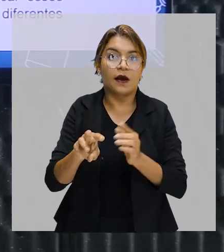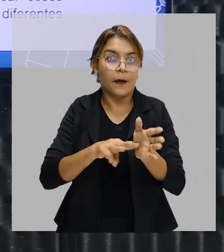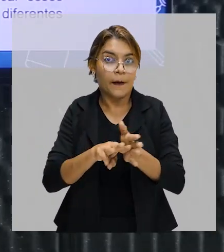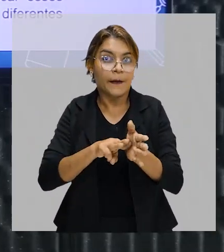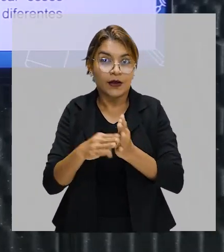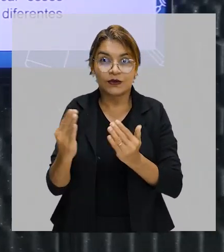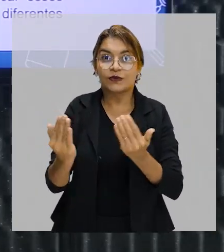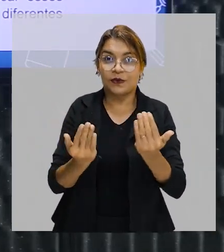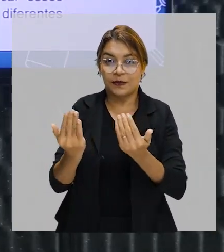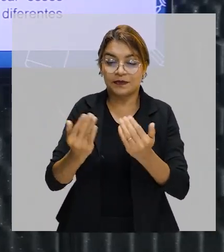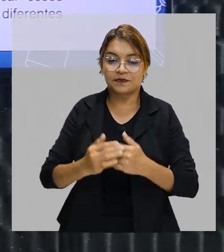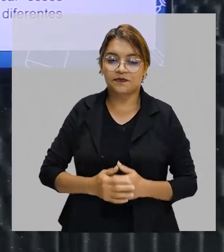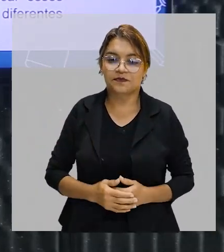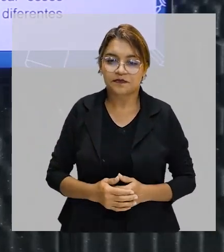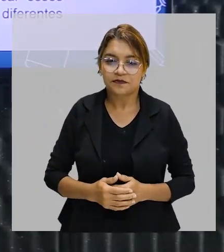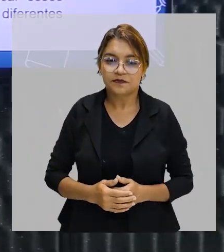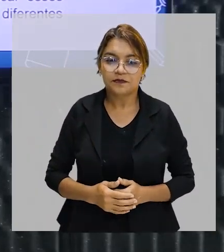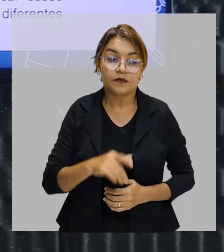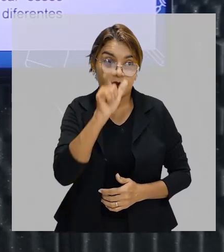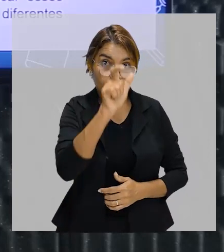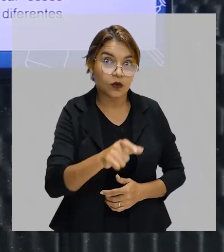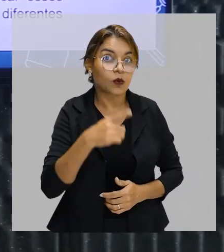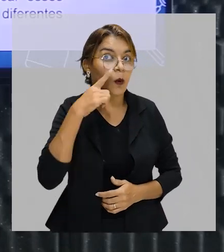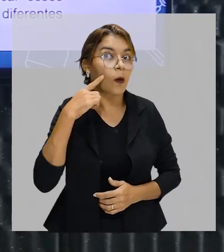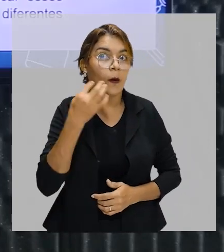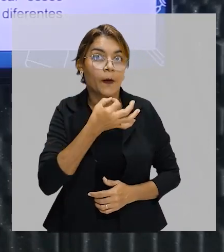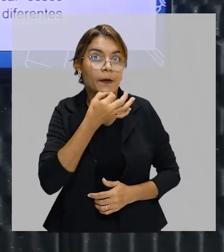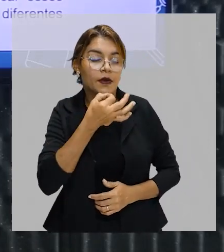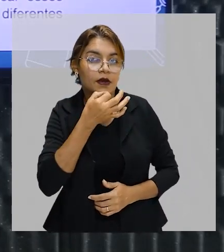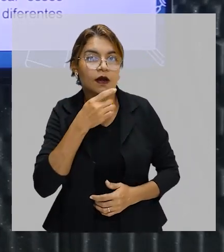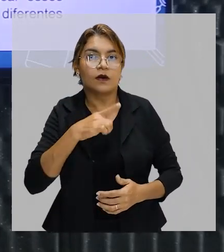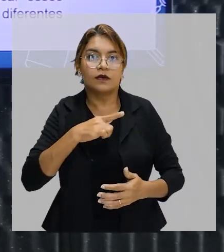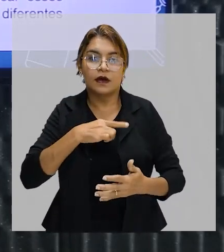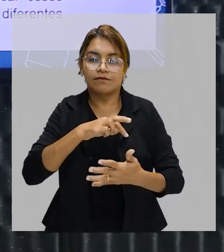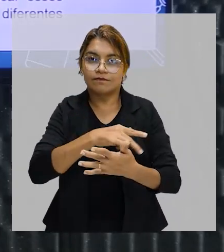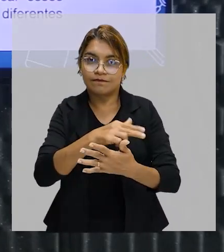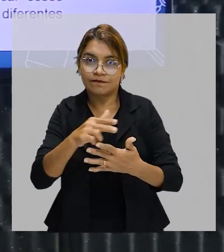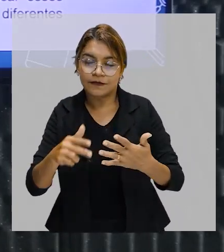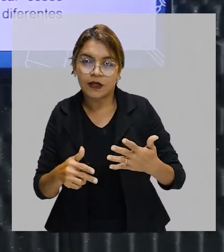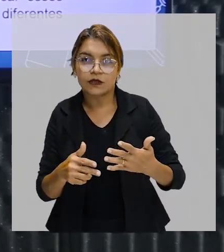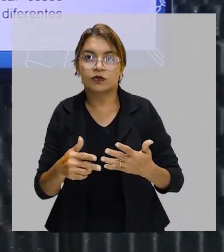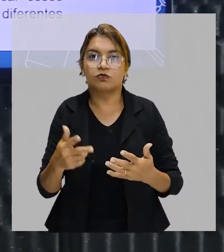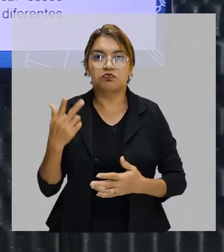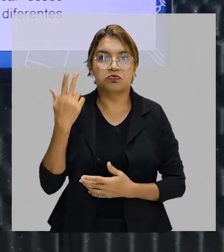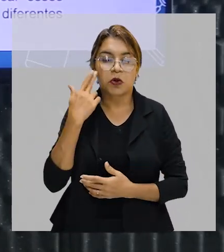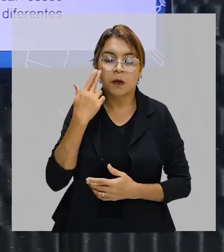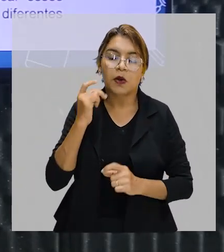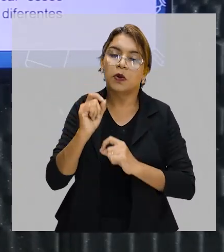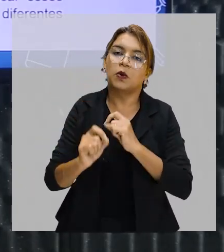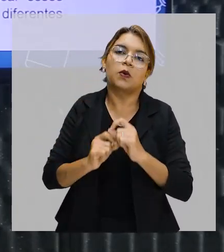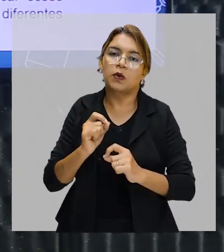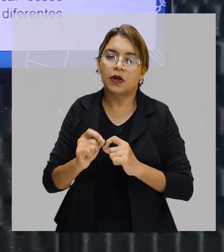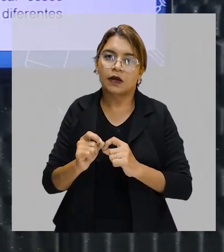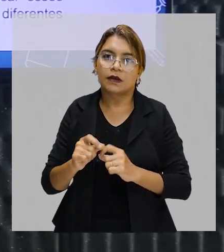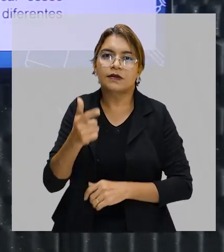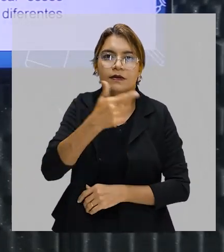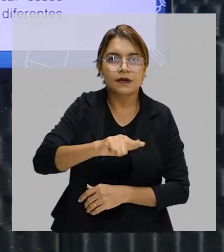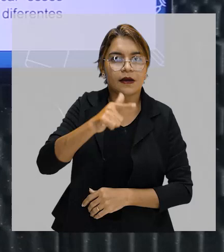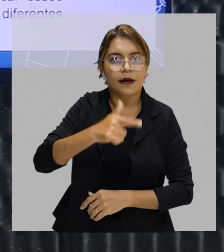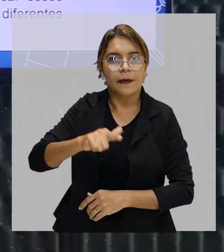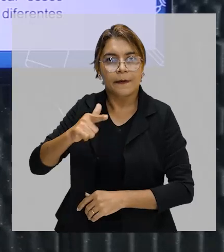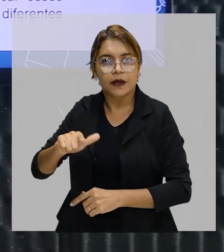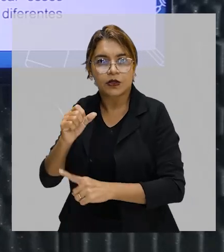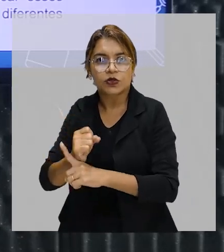Durkheim. Segundo o sociólogo francês Durkheim, existem traços comuns que se repetem em todas as sociedades.